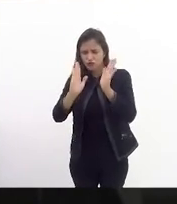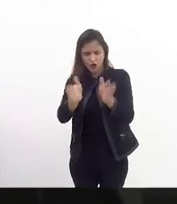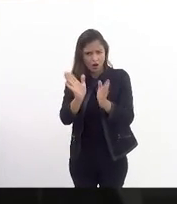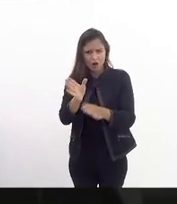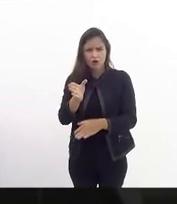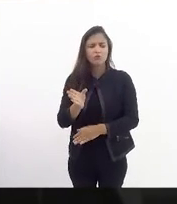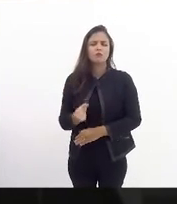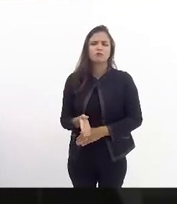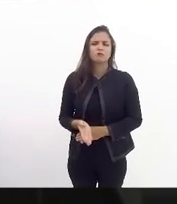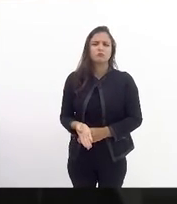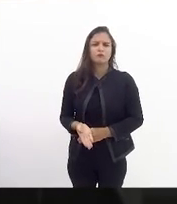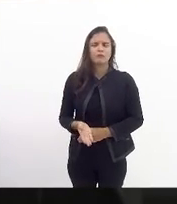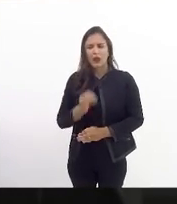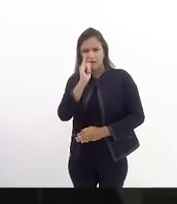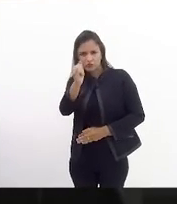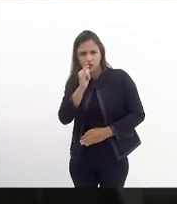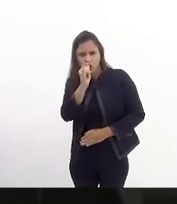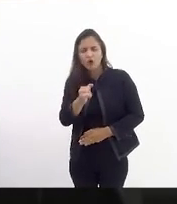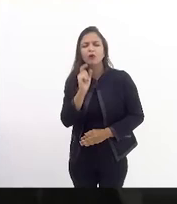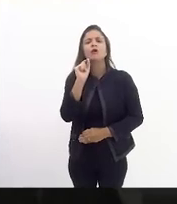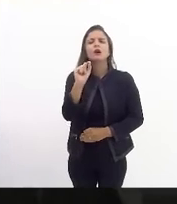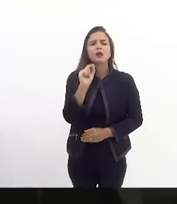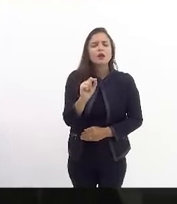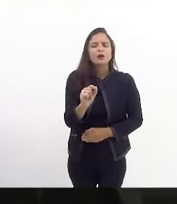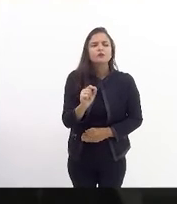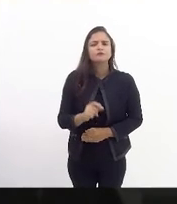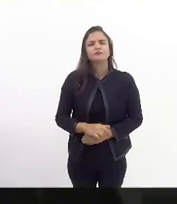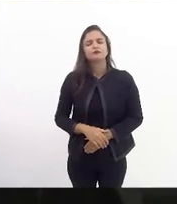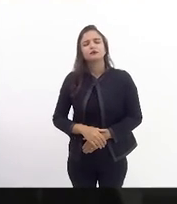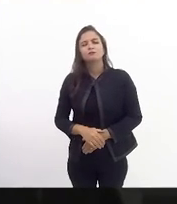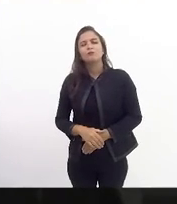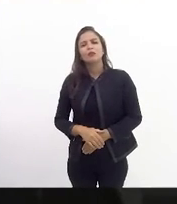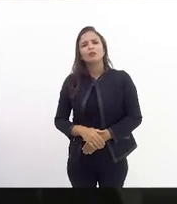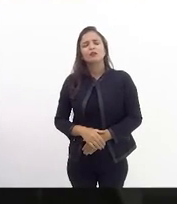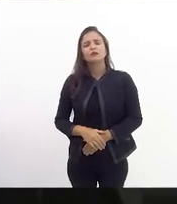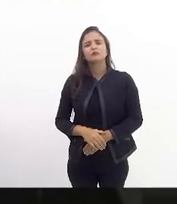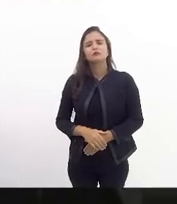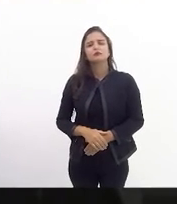que a melhor coisa para qualquer